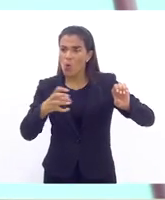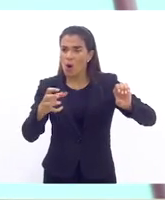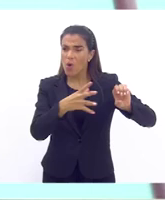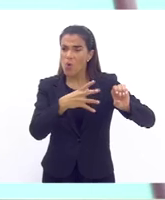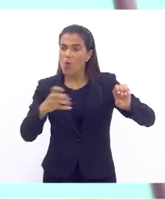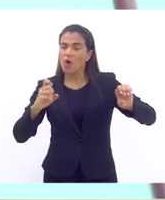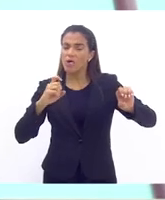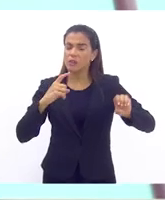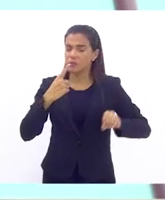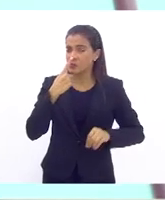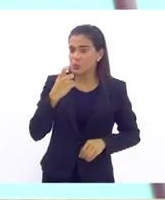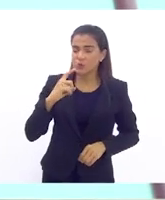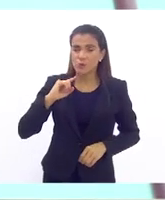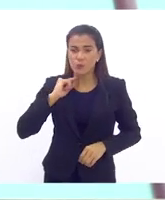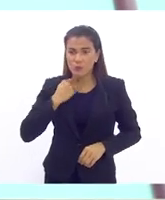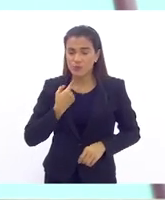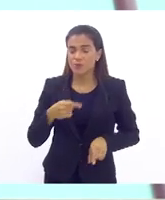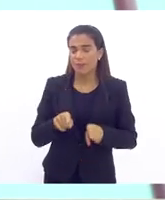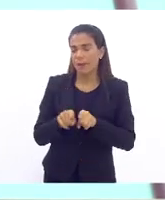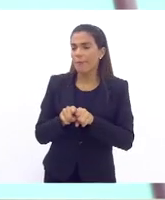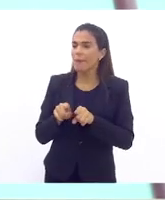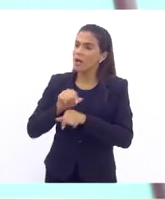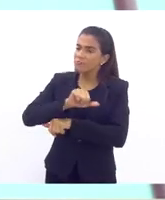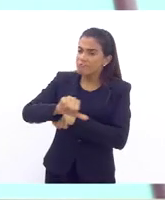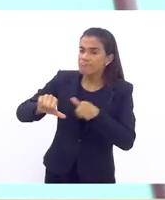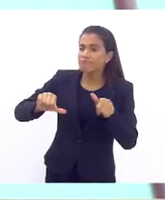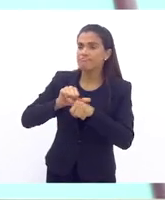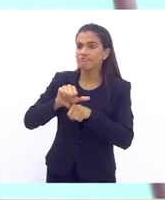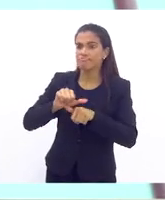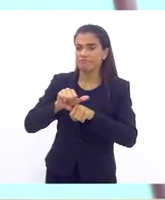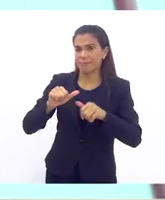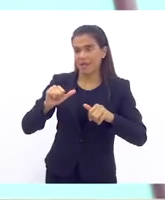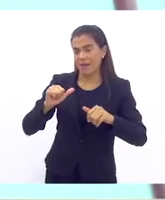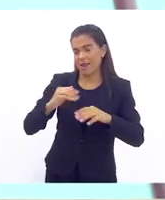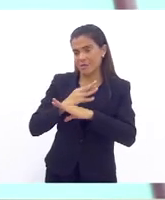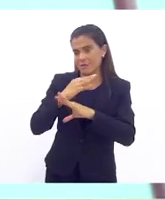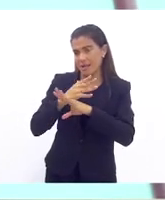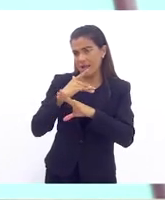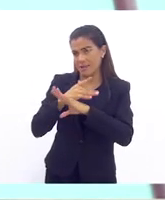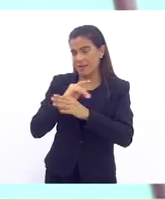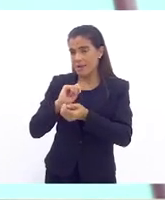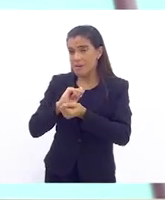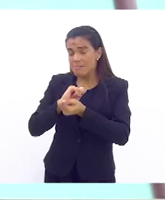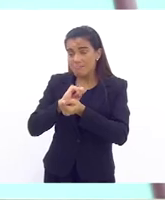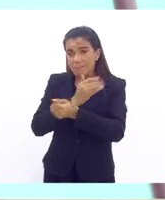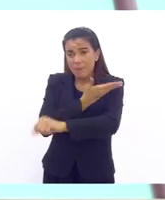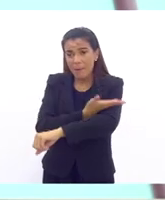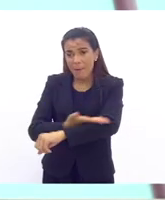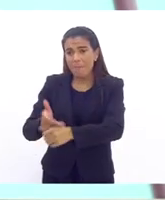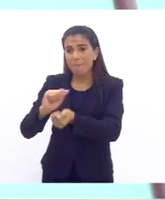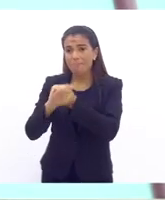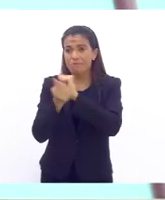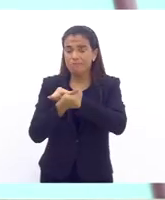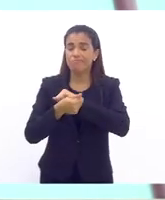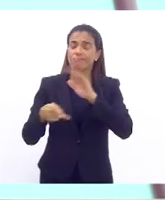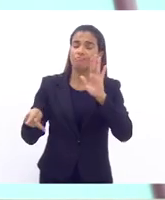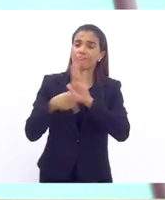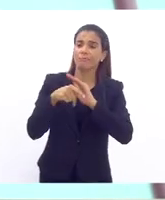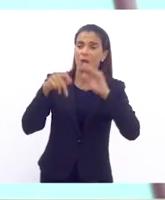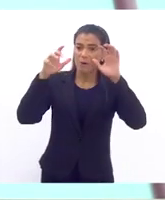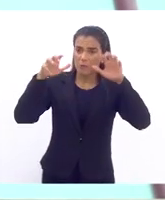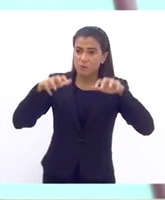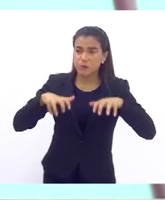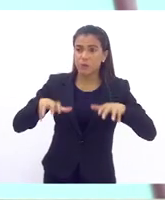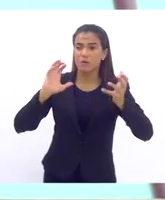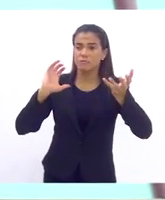o que seja para que deixar as nossas cidades mais Preparadas para as mudanças climáticas que estão vindo por aí então e aí Antônio